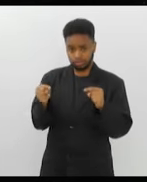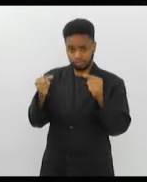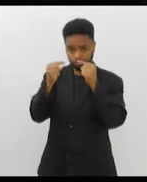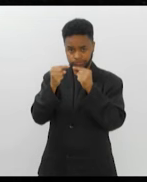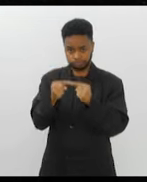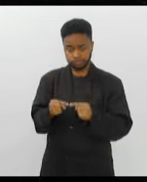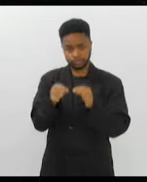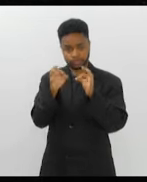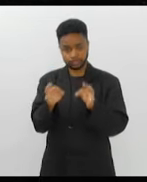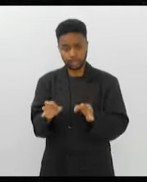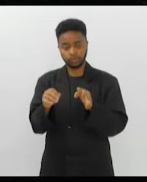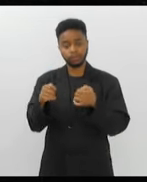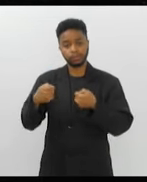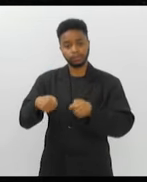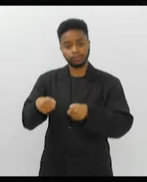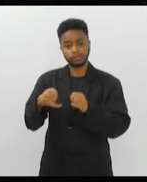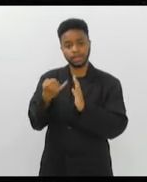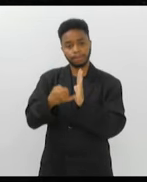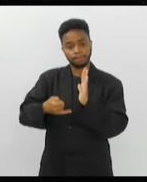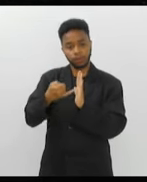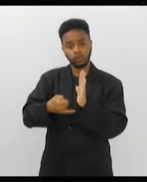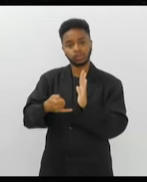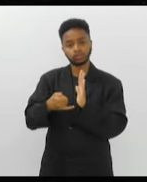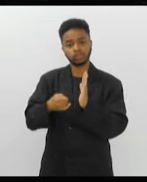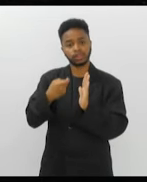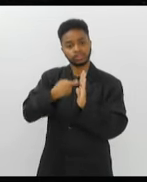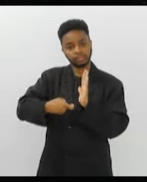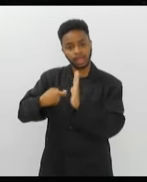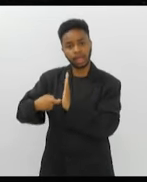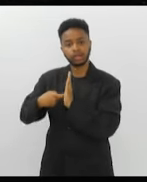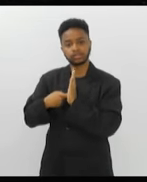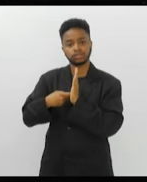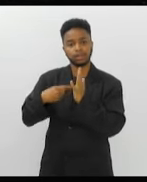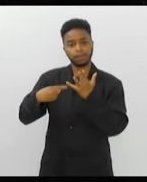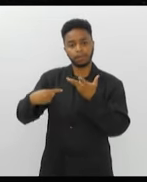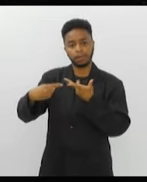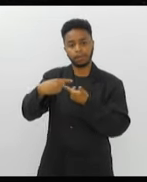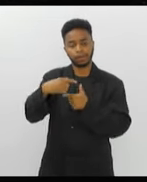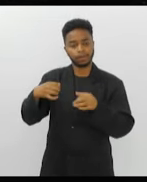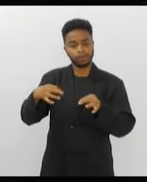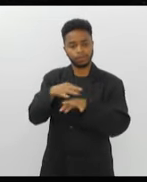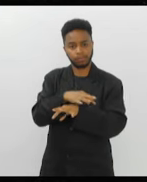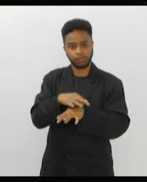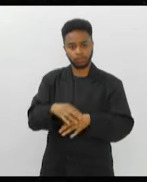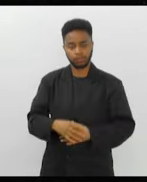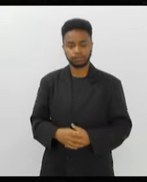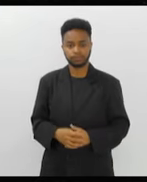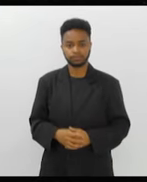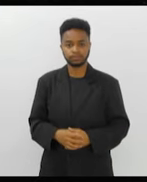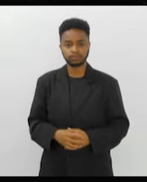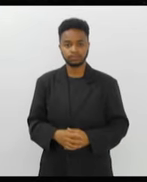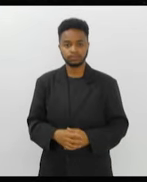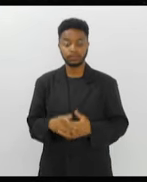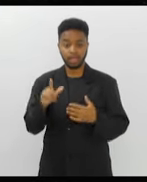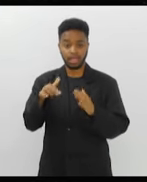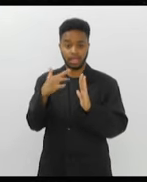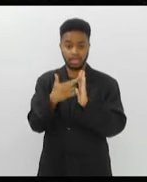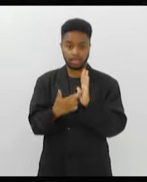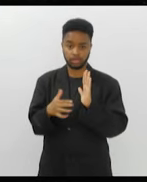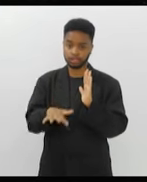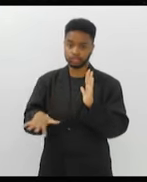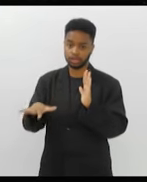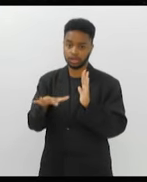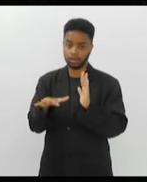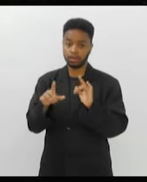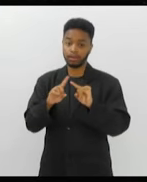estar com todos os impostos, taxas, etc., etc., regularizadas. Esta é a regra geral. E